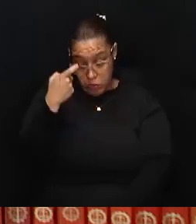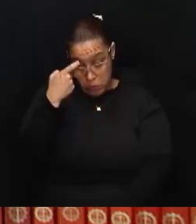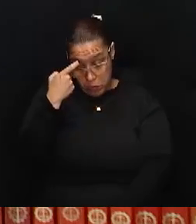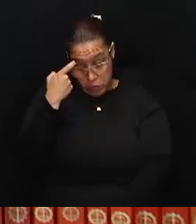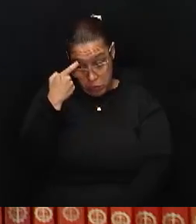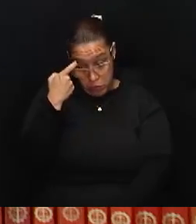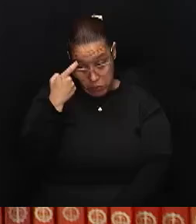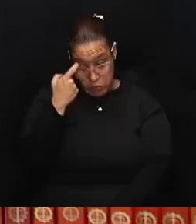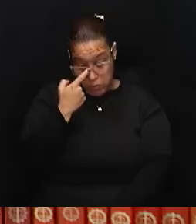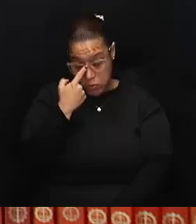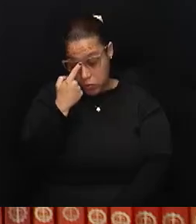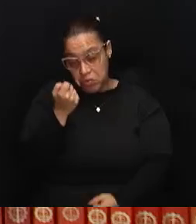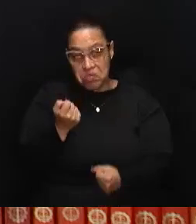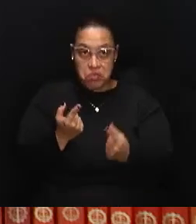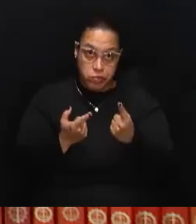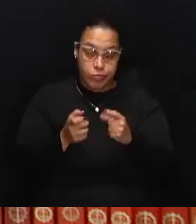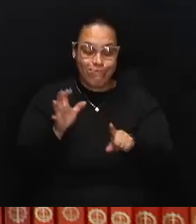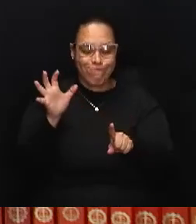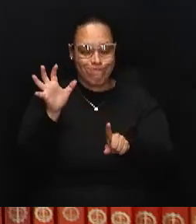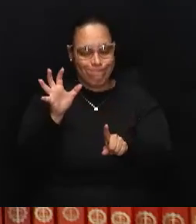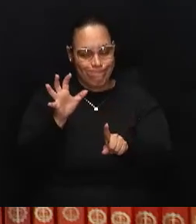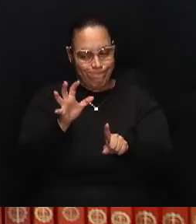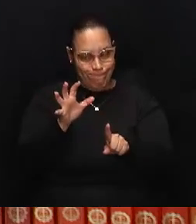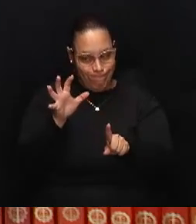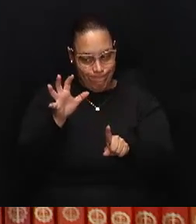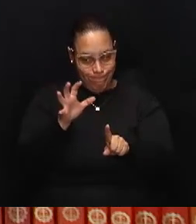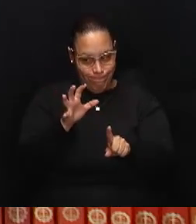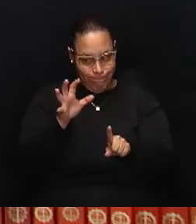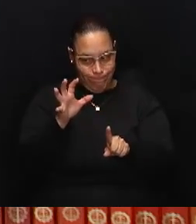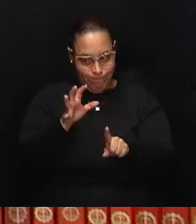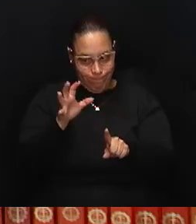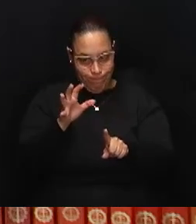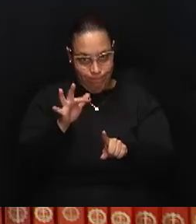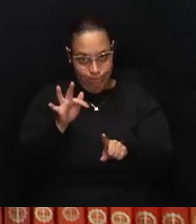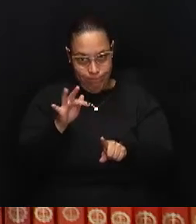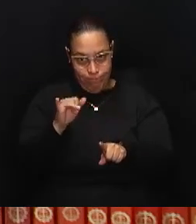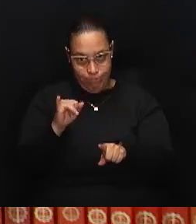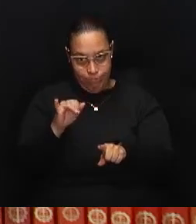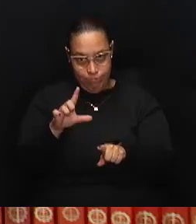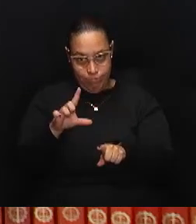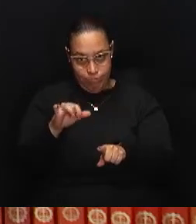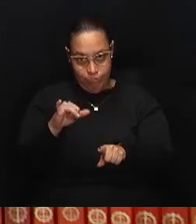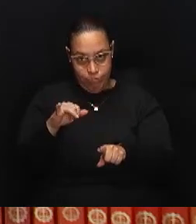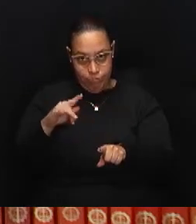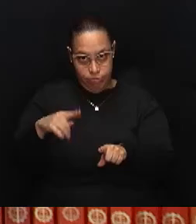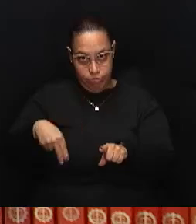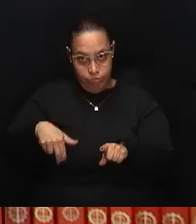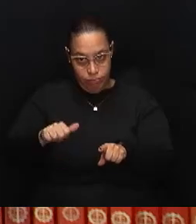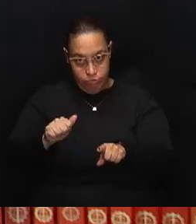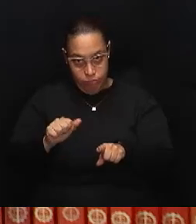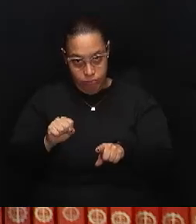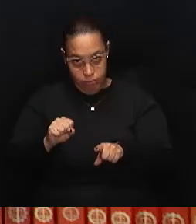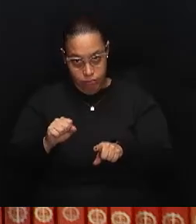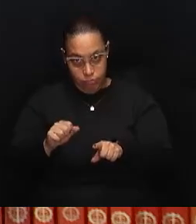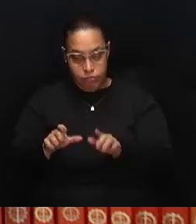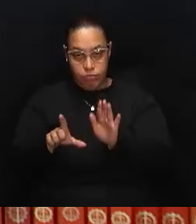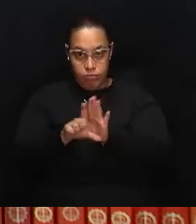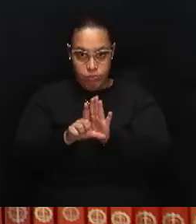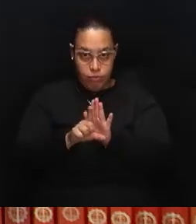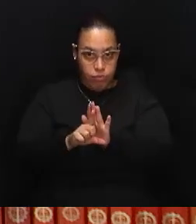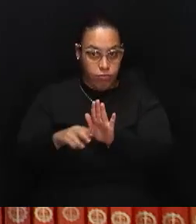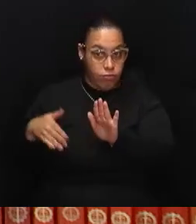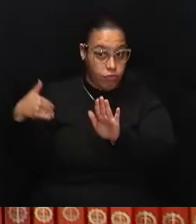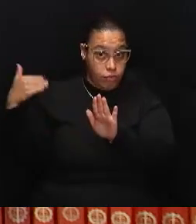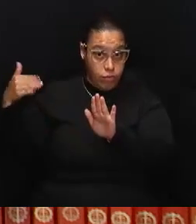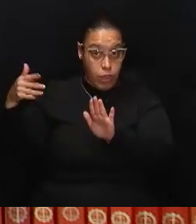né? Embora ainda tivesse muita influência das ordenações filipinas, como você citou, que eram